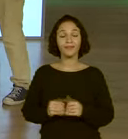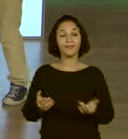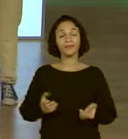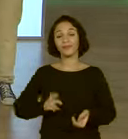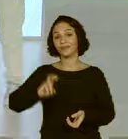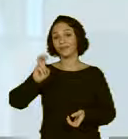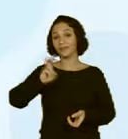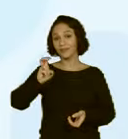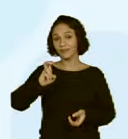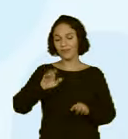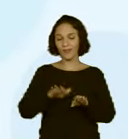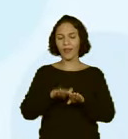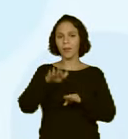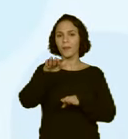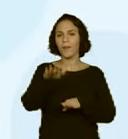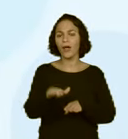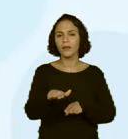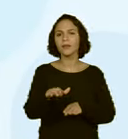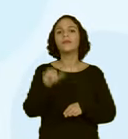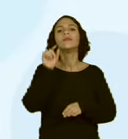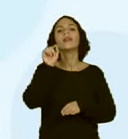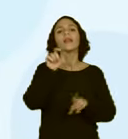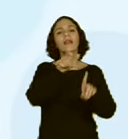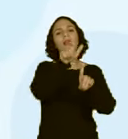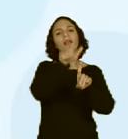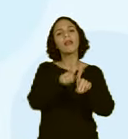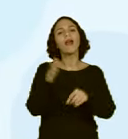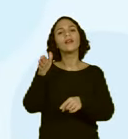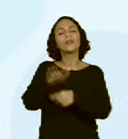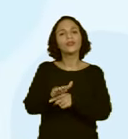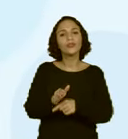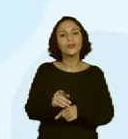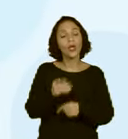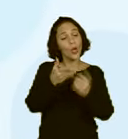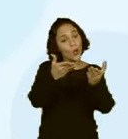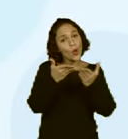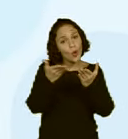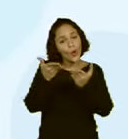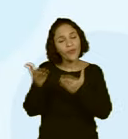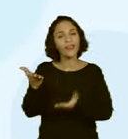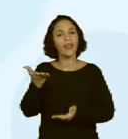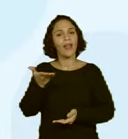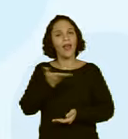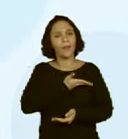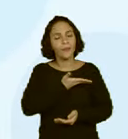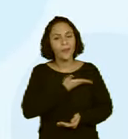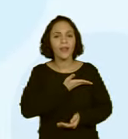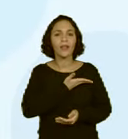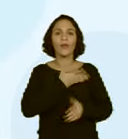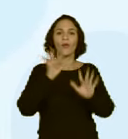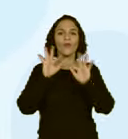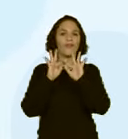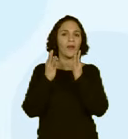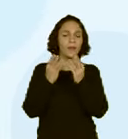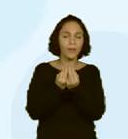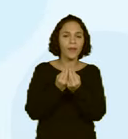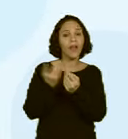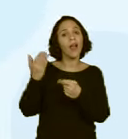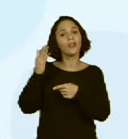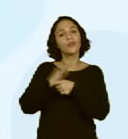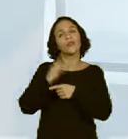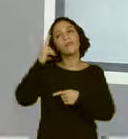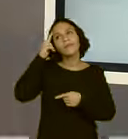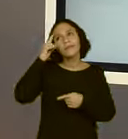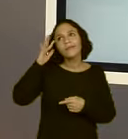5º passo, quem pode te ajudar? Convida a família e os amigos para ajudar ou participar da realização do seu